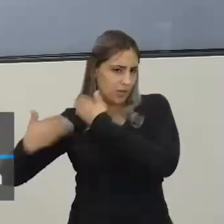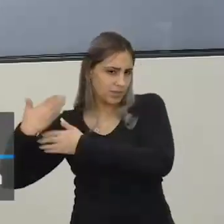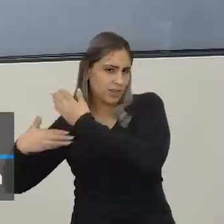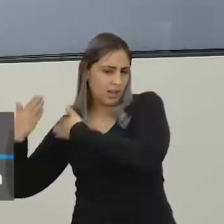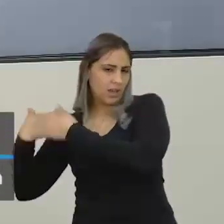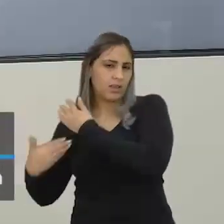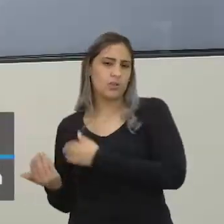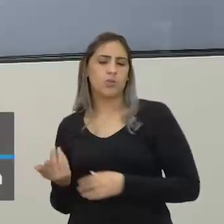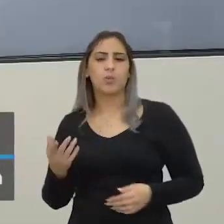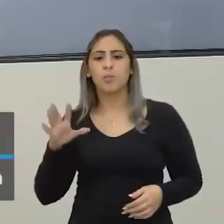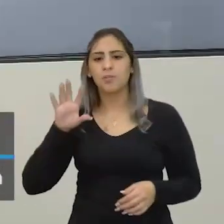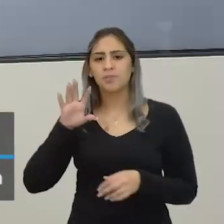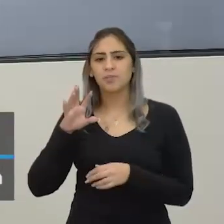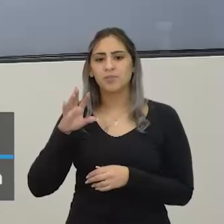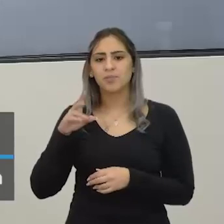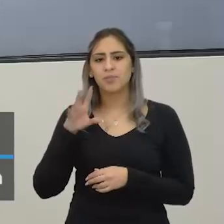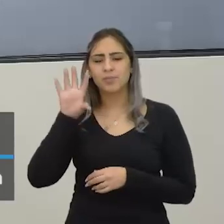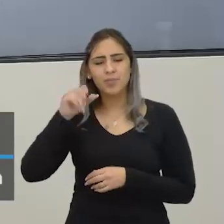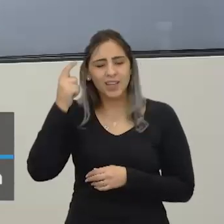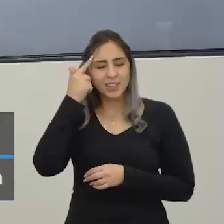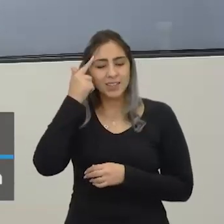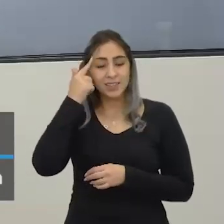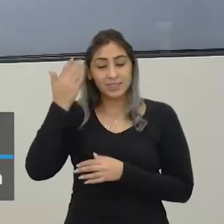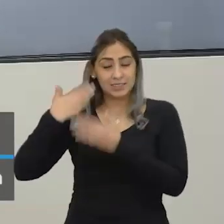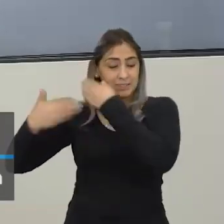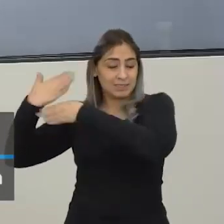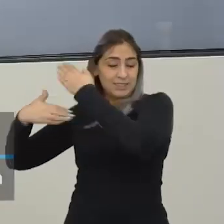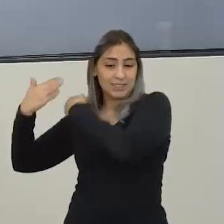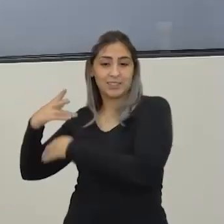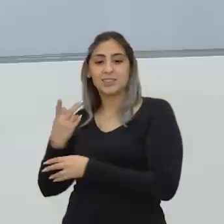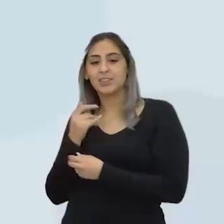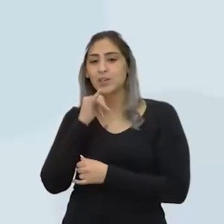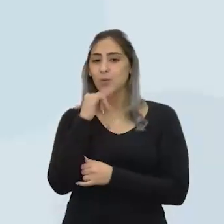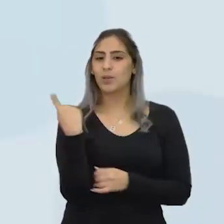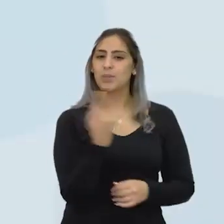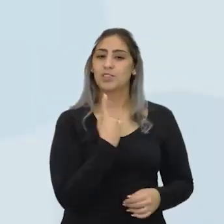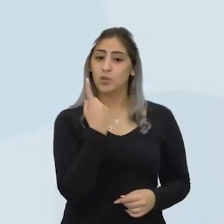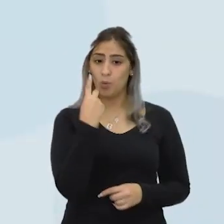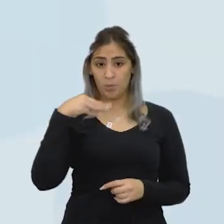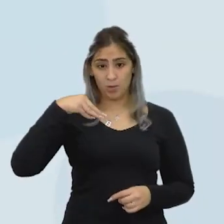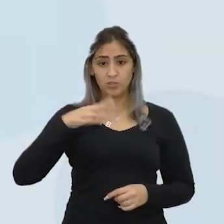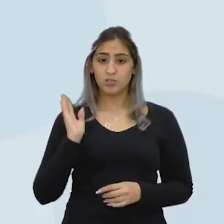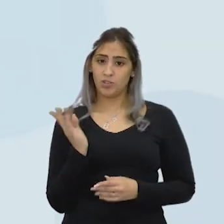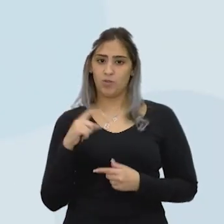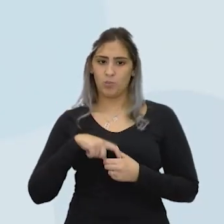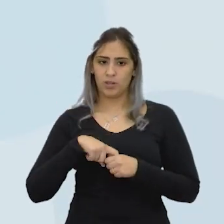né? Resgatem isso na memória e conta aí pra gente, tá? 1 minutinho e a gente já volta.